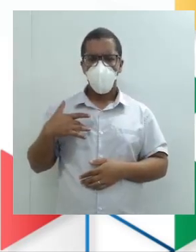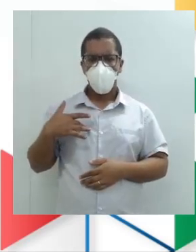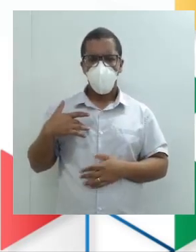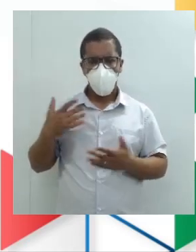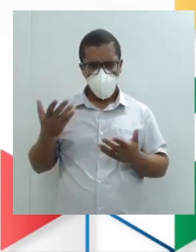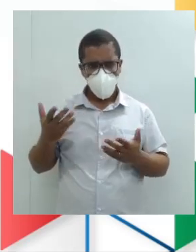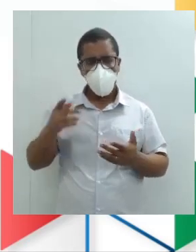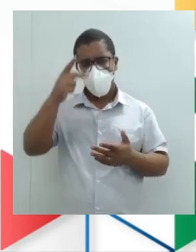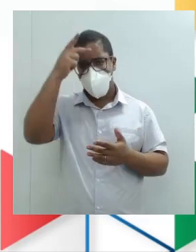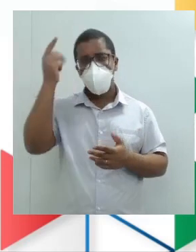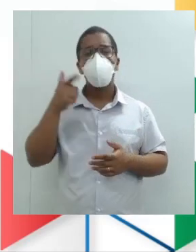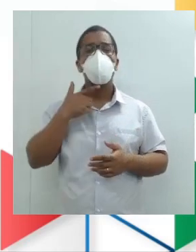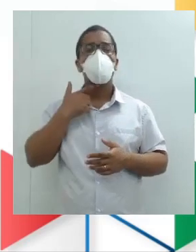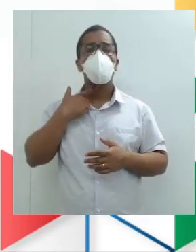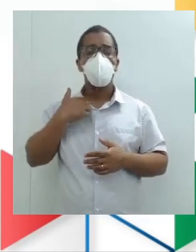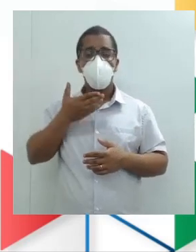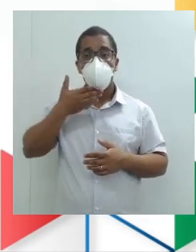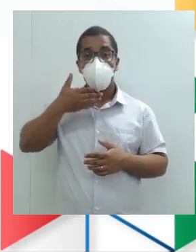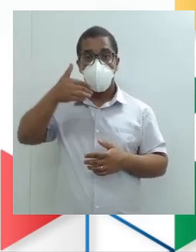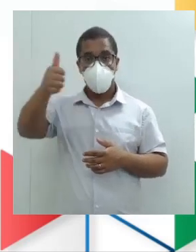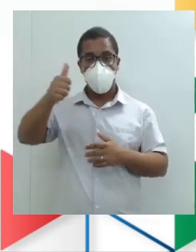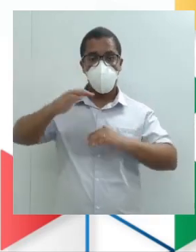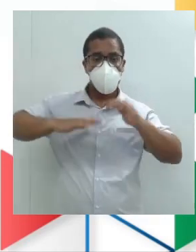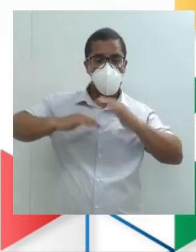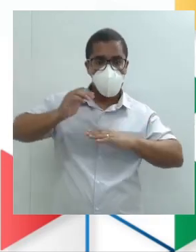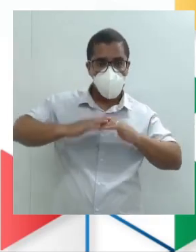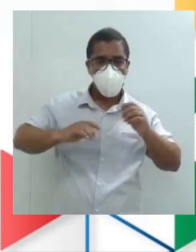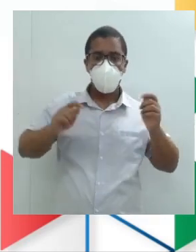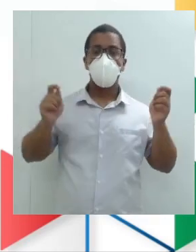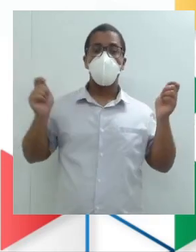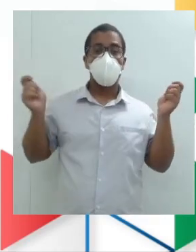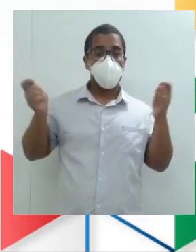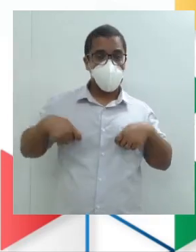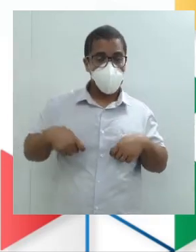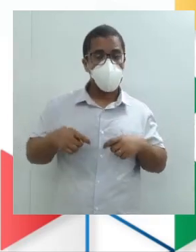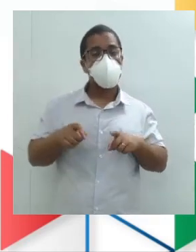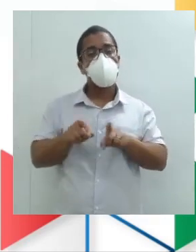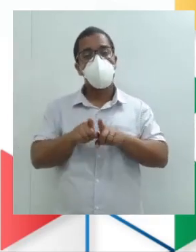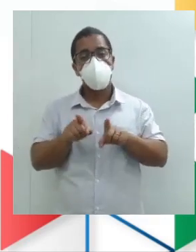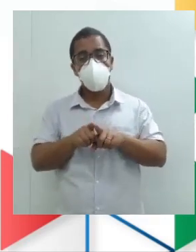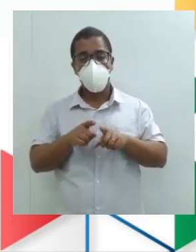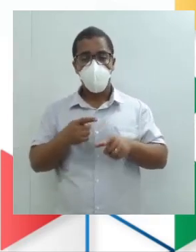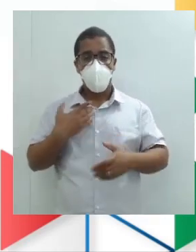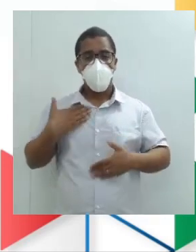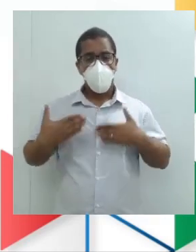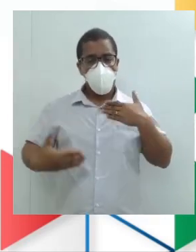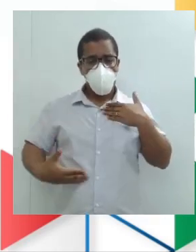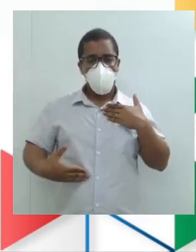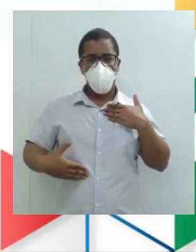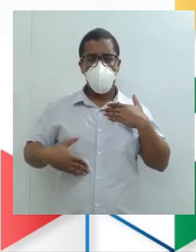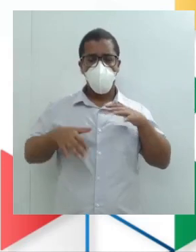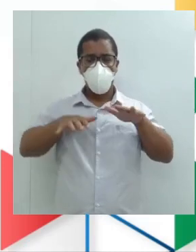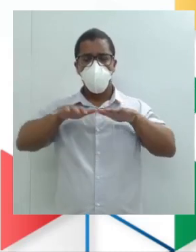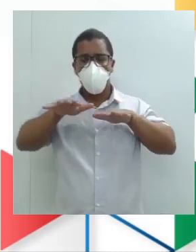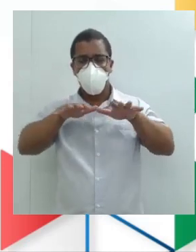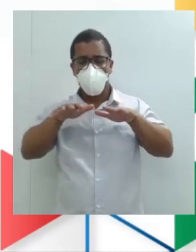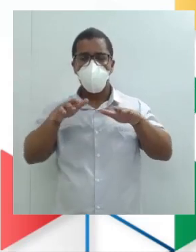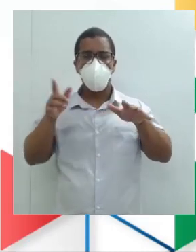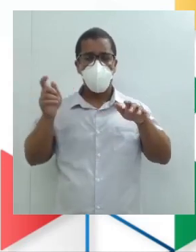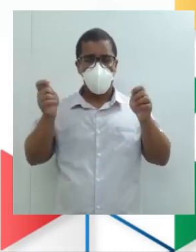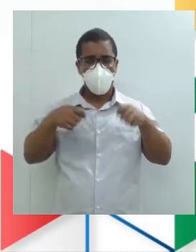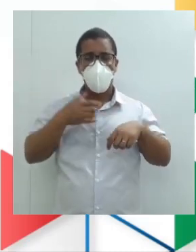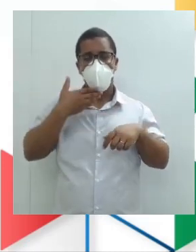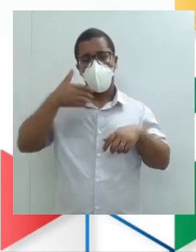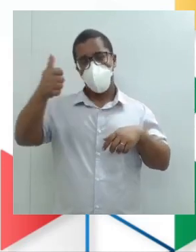visa melhorar as capacidades, habilidades e condições físicas motoras. Como assim, professora? Eu